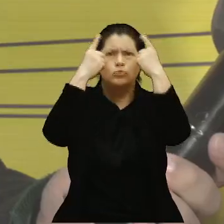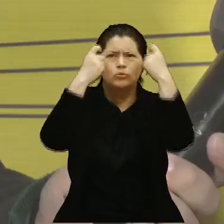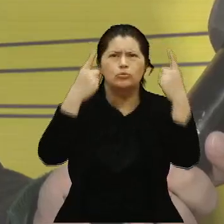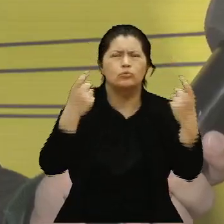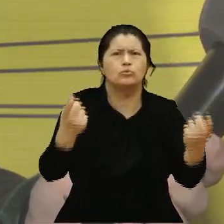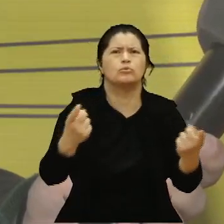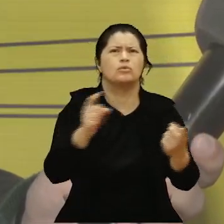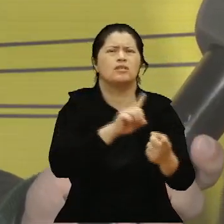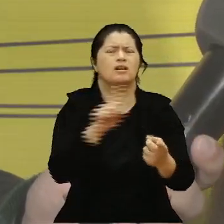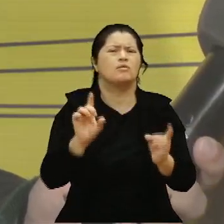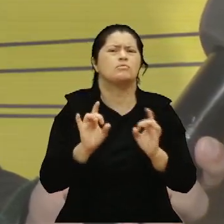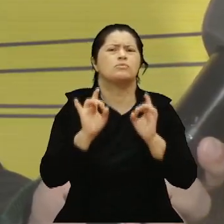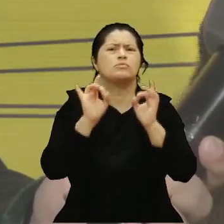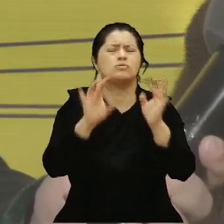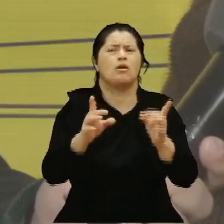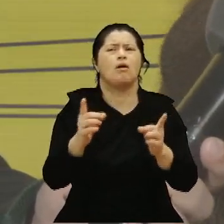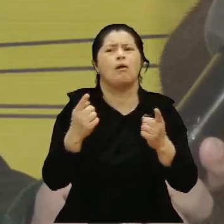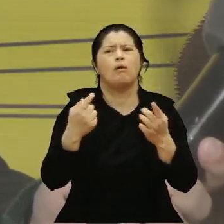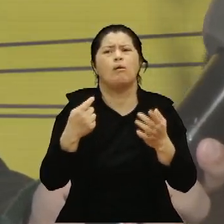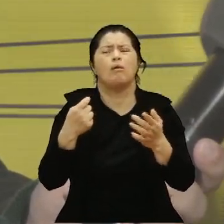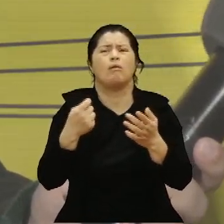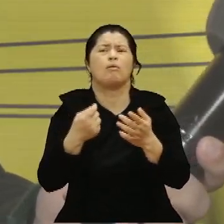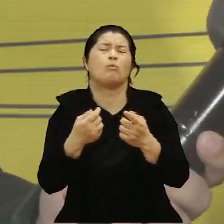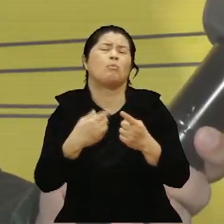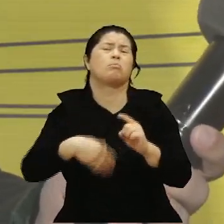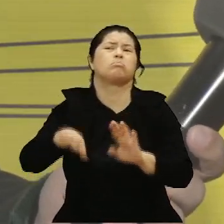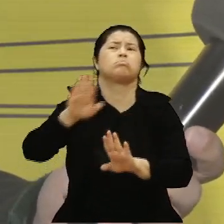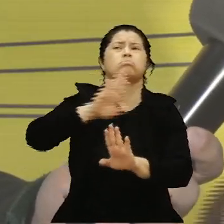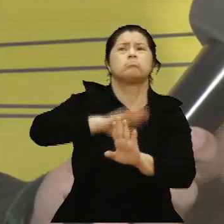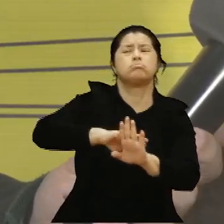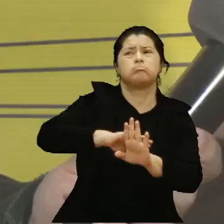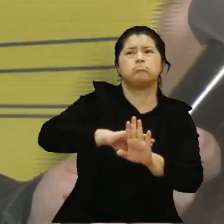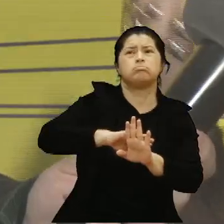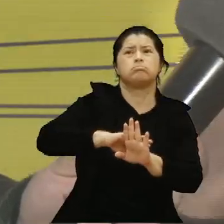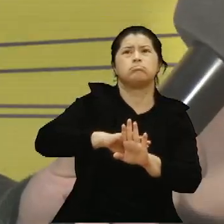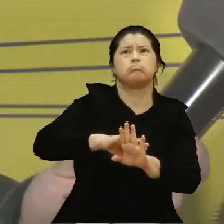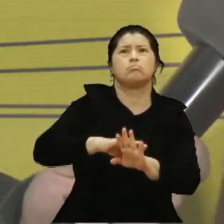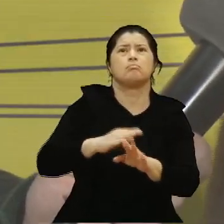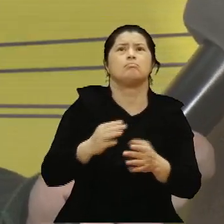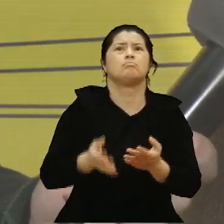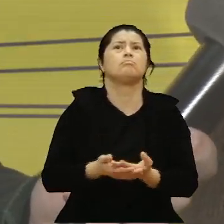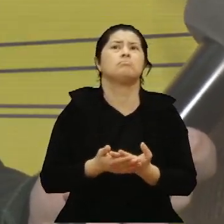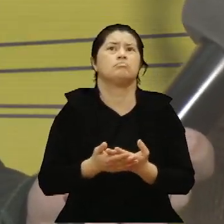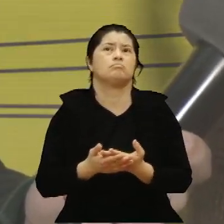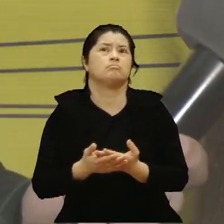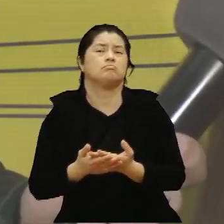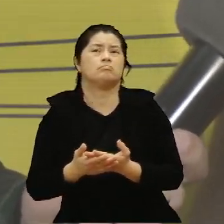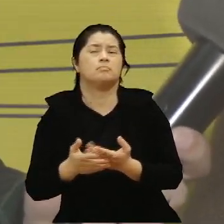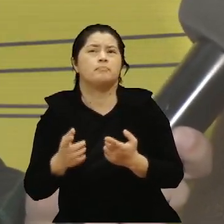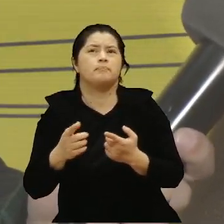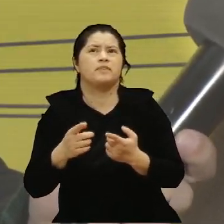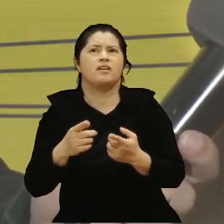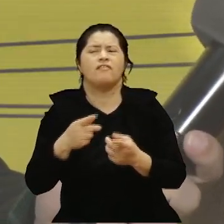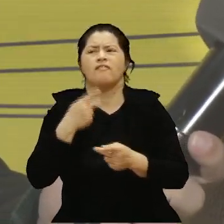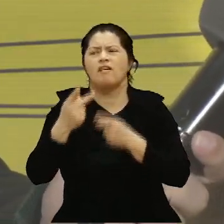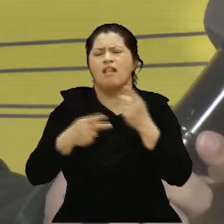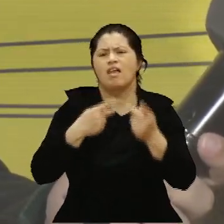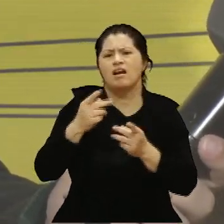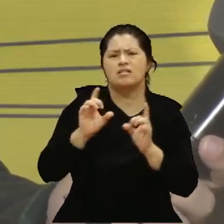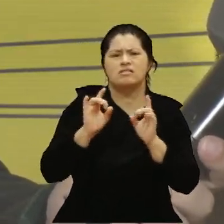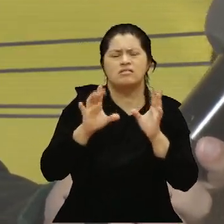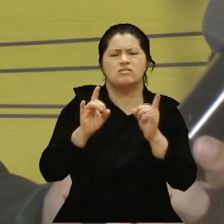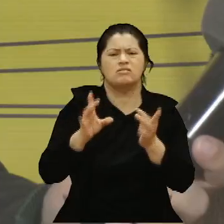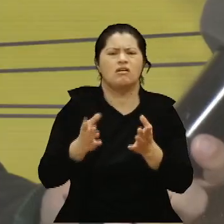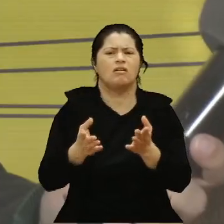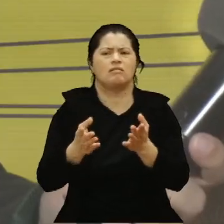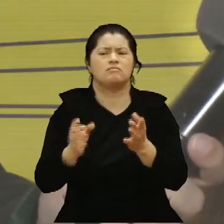apenas sermos contra, denunciarmos, fazermos ato para que o agressor